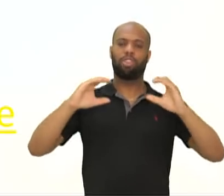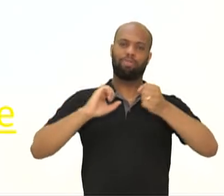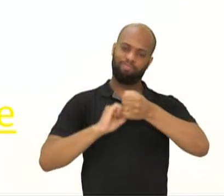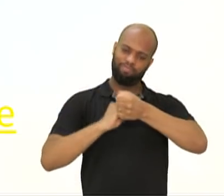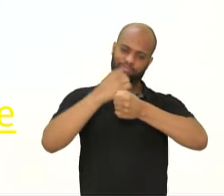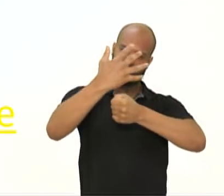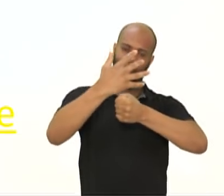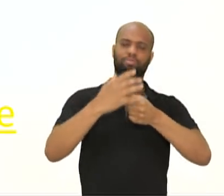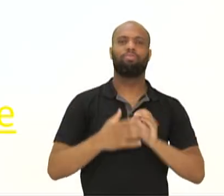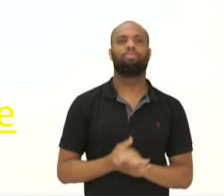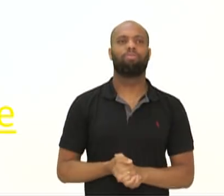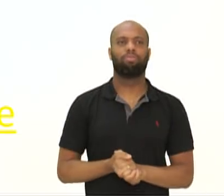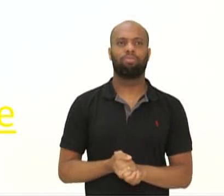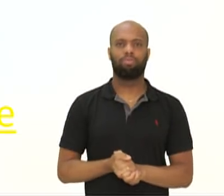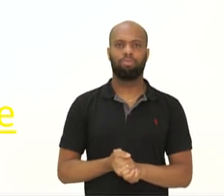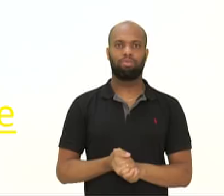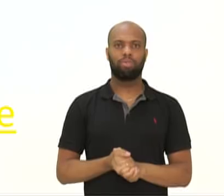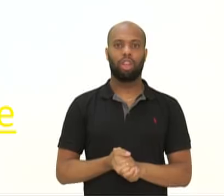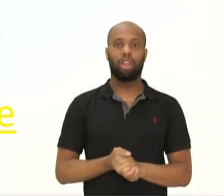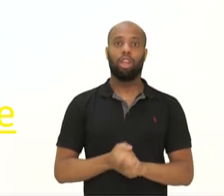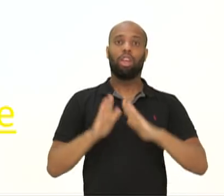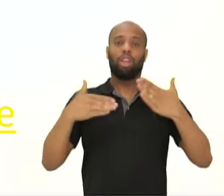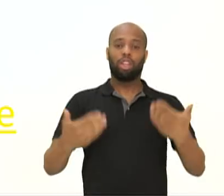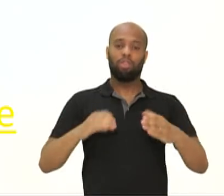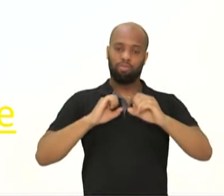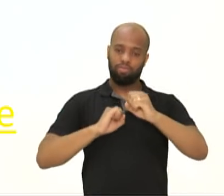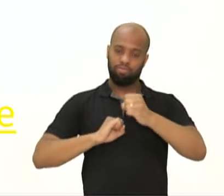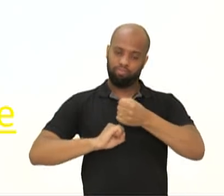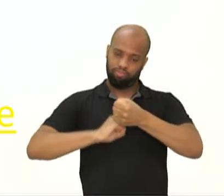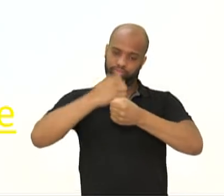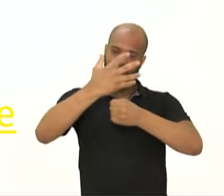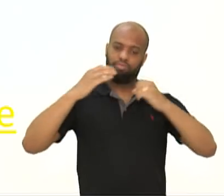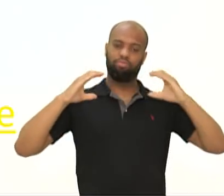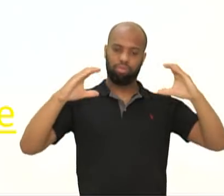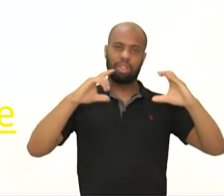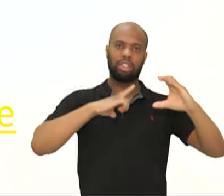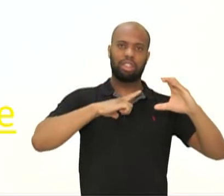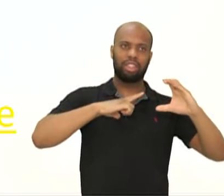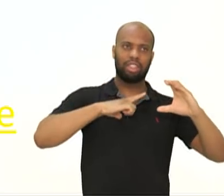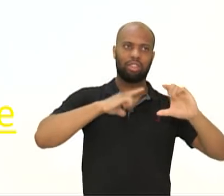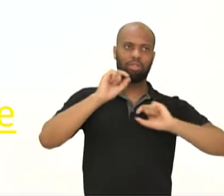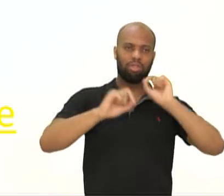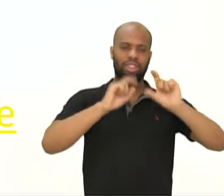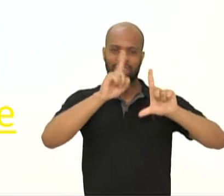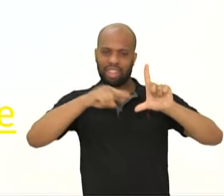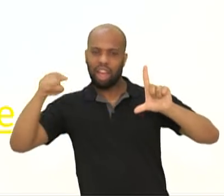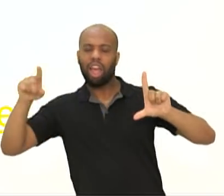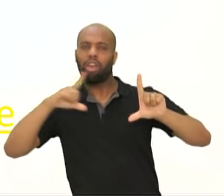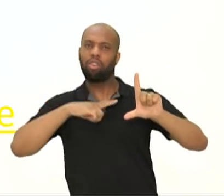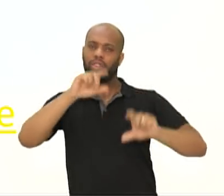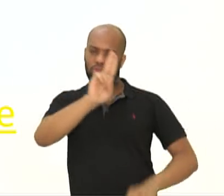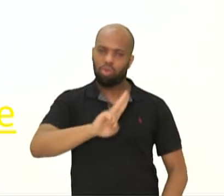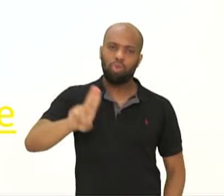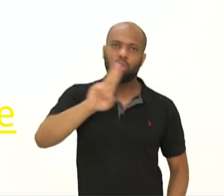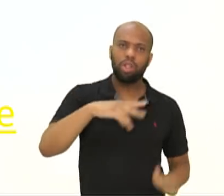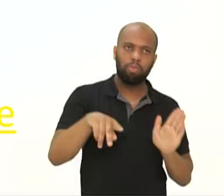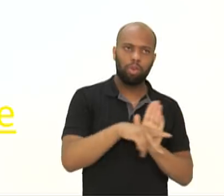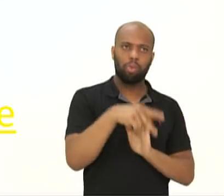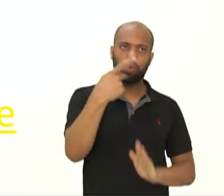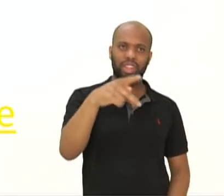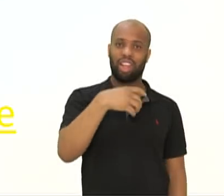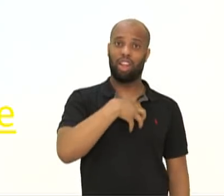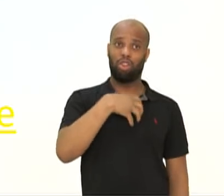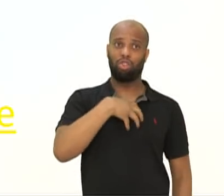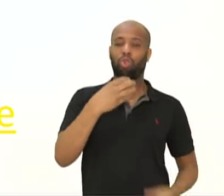exponencial, gente. Função exponencial tem uma descrição gráfica ímpar, né? Muito particular dela, um